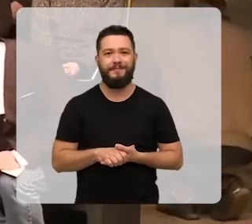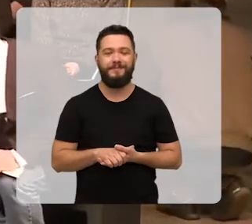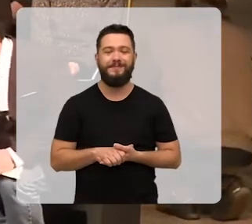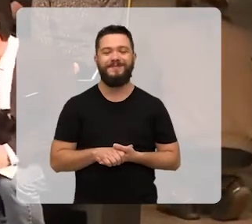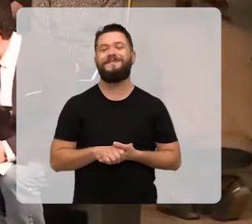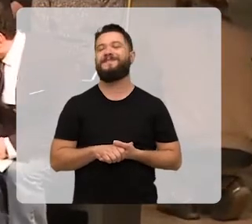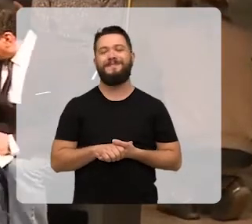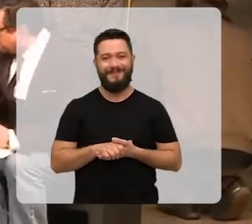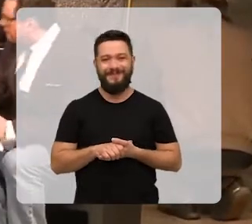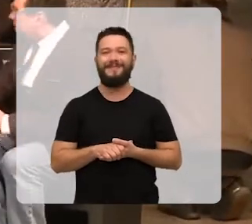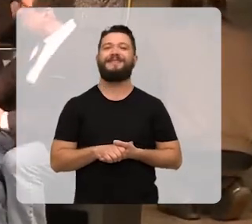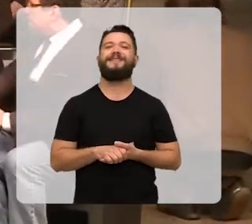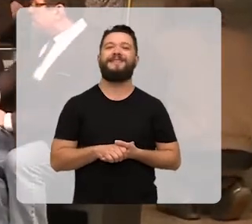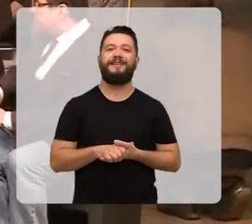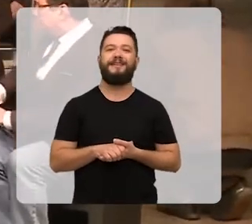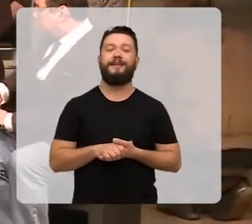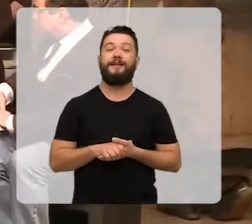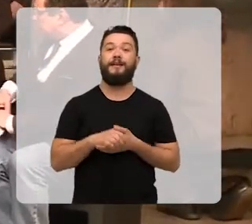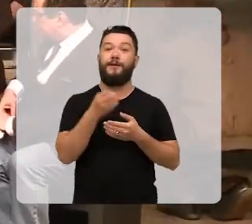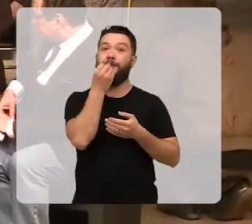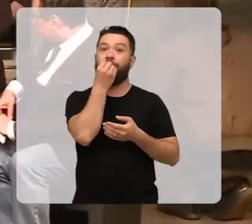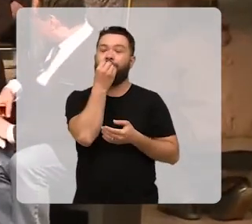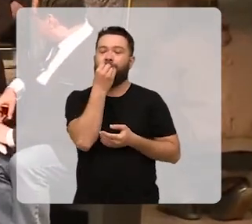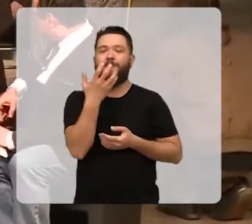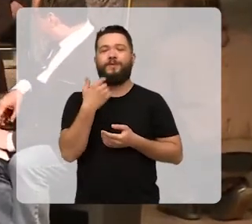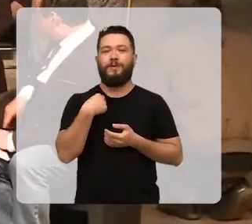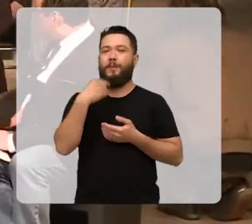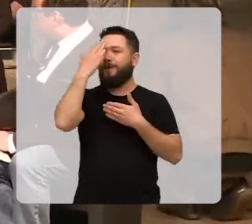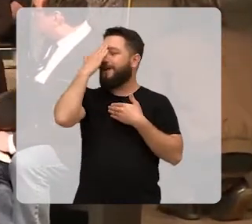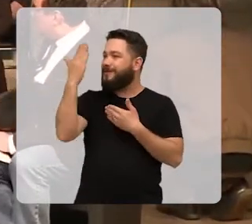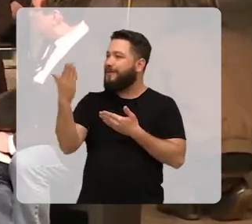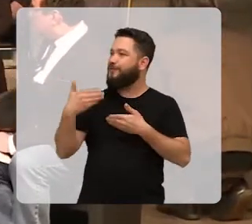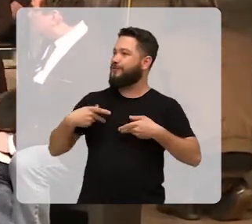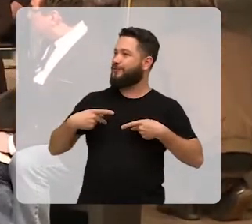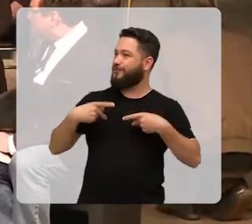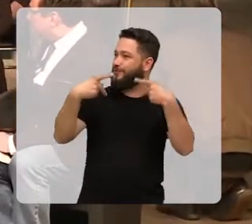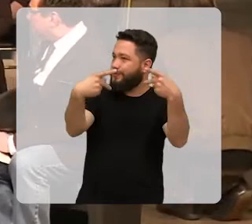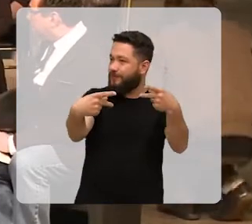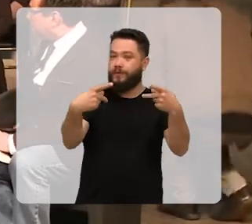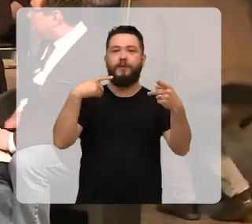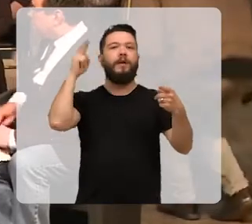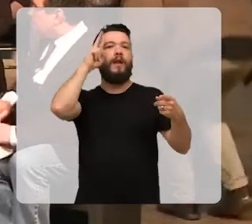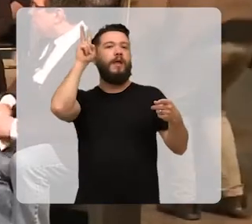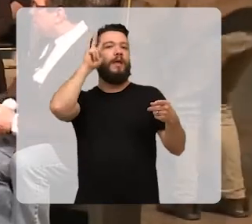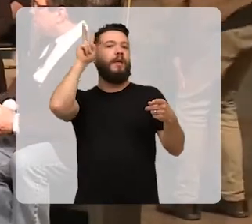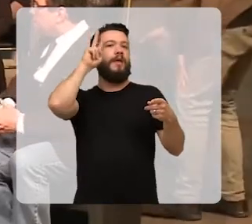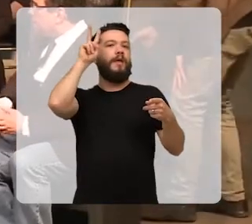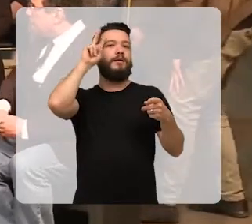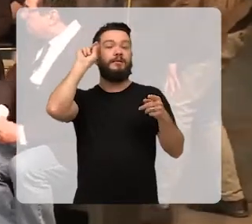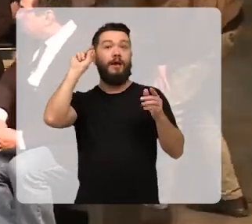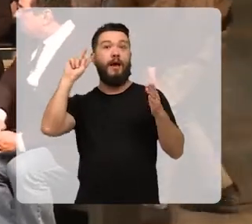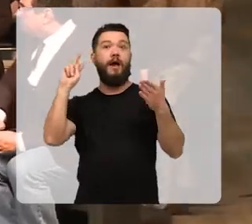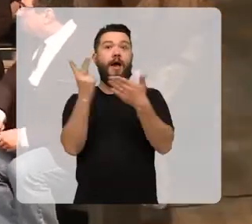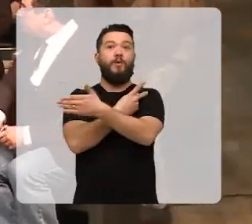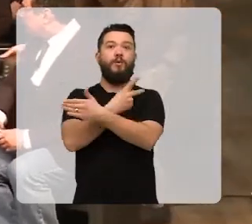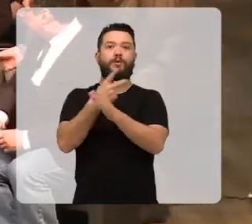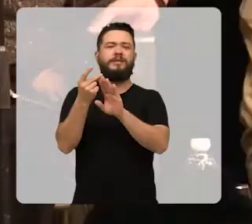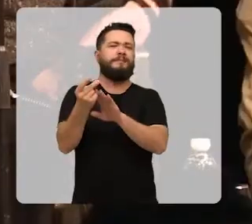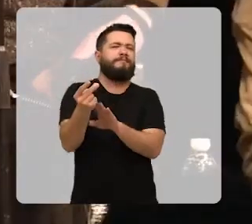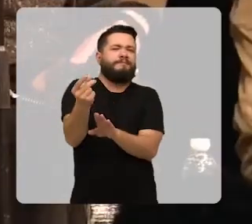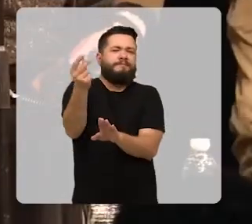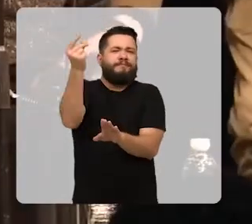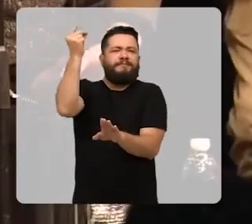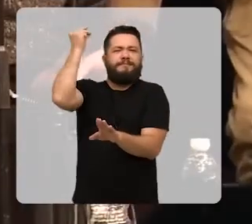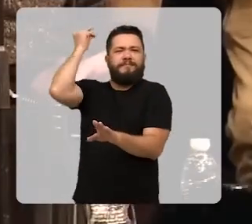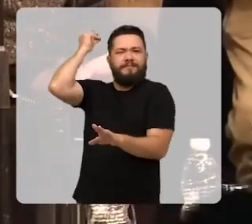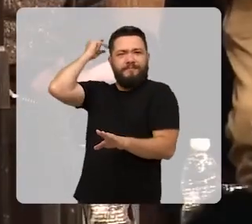Agradeço o convite que me permite falar sobre a lembrança das vítimas do Holocausto. Diz-se